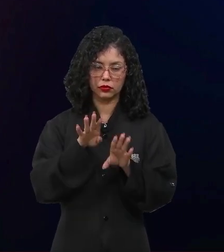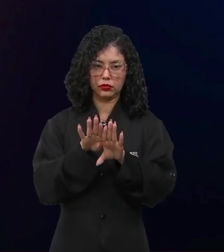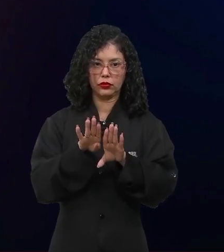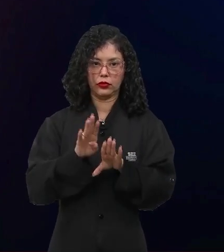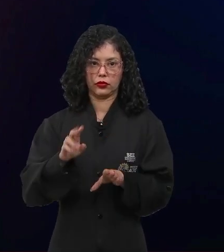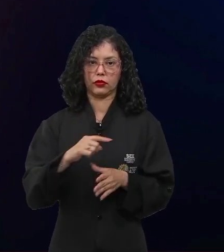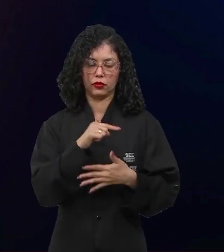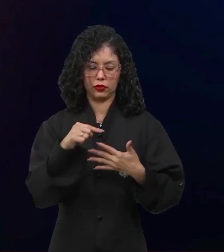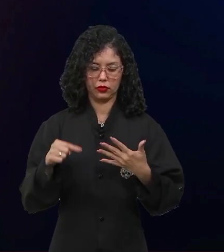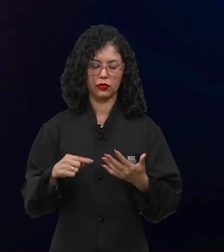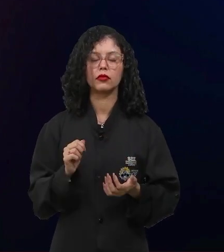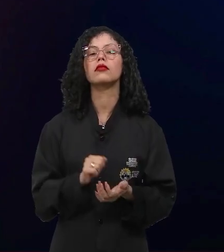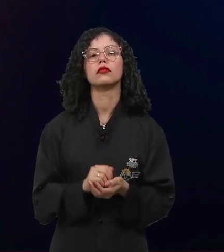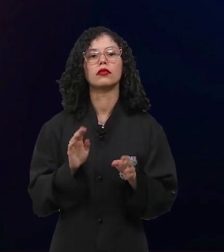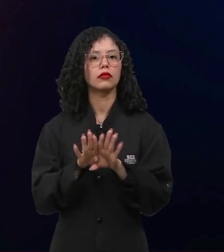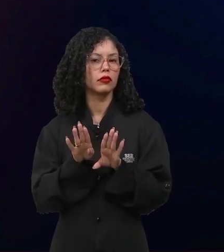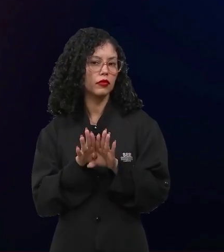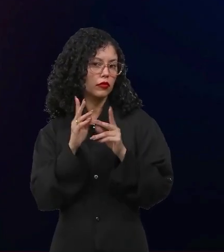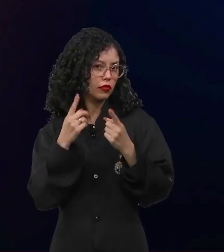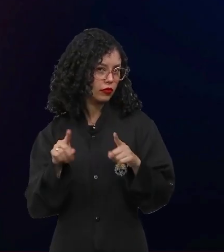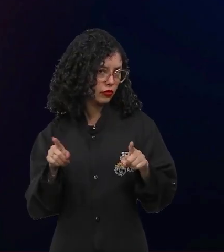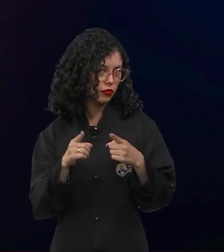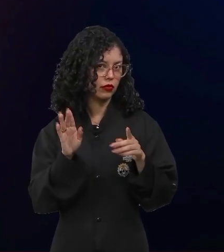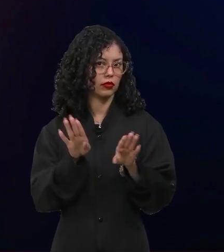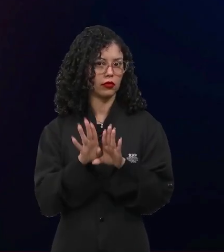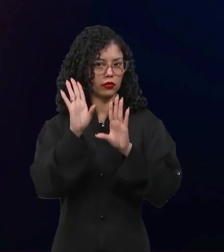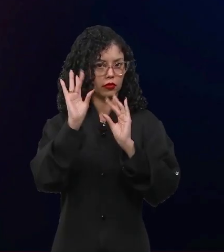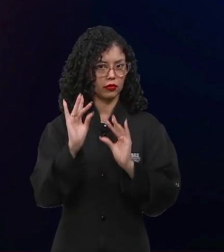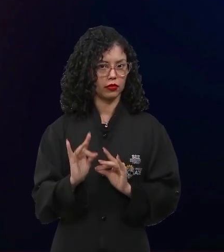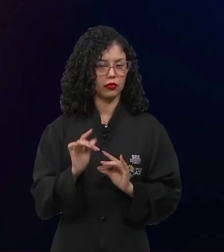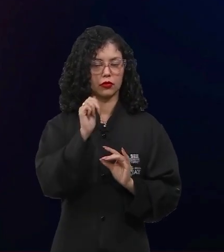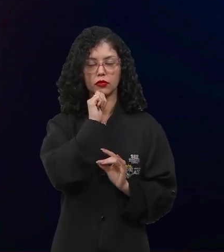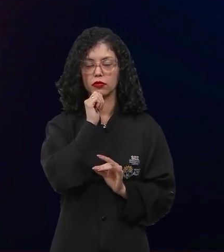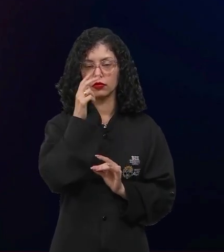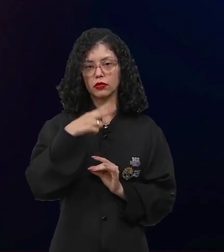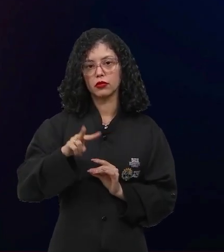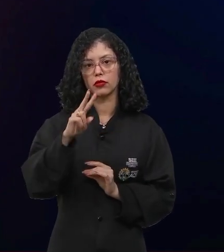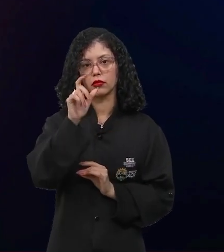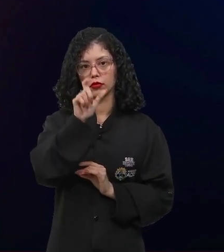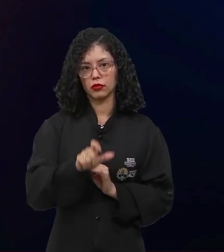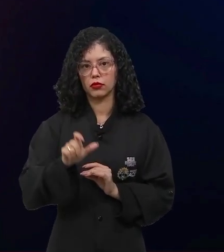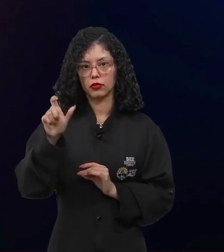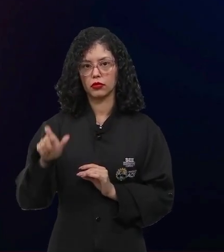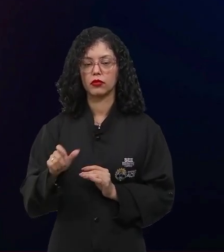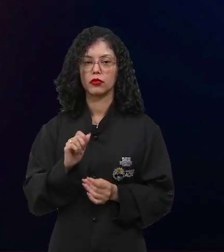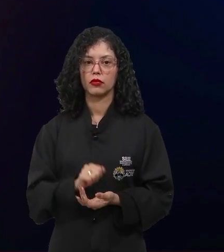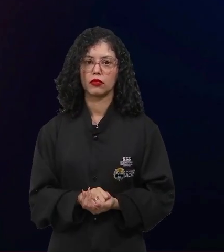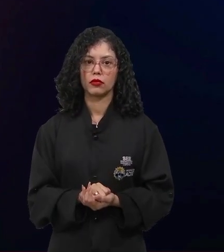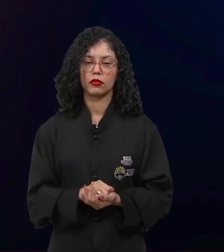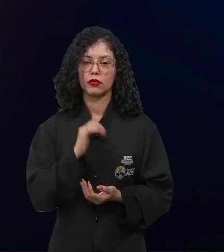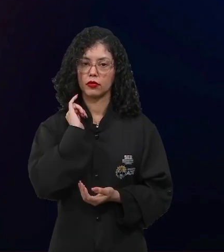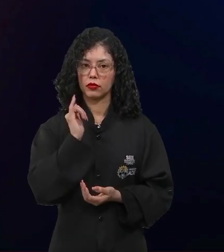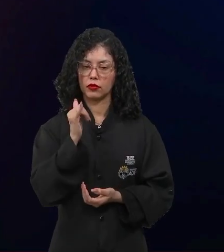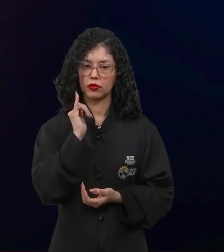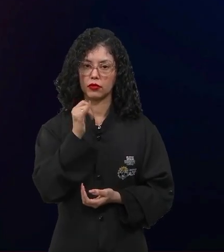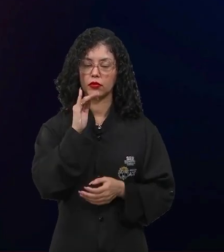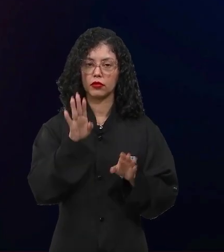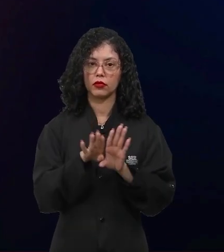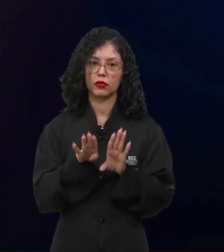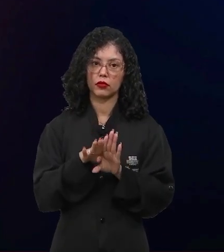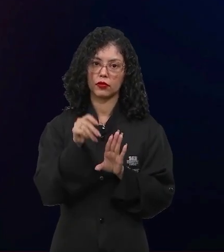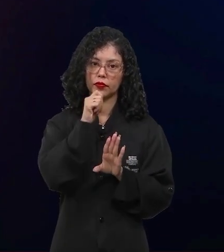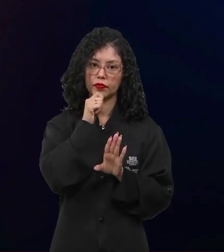também, são elementos cruciais na ópera, molda a identidade visual dos personagens e a narrativa, e